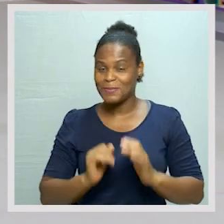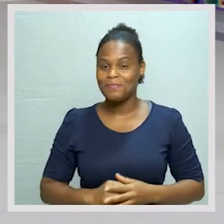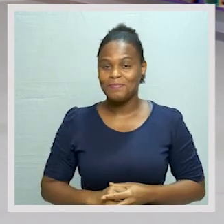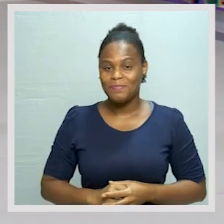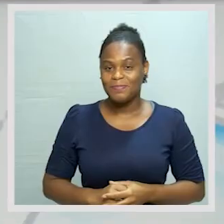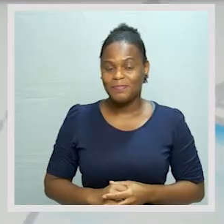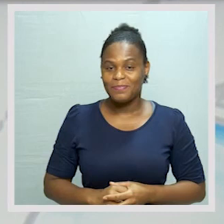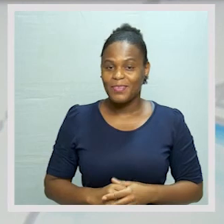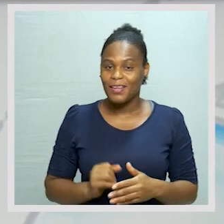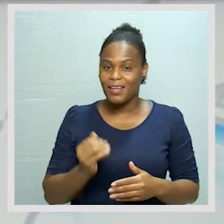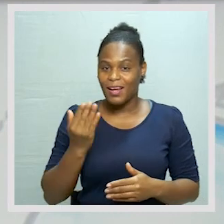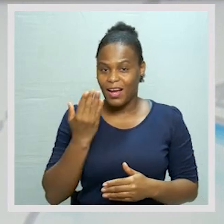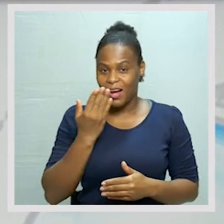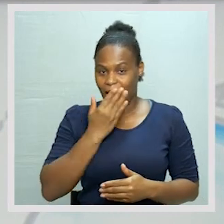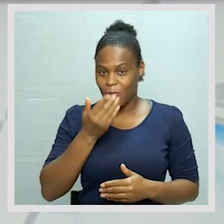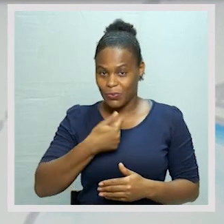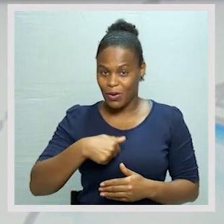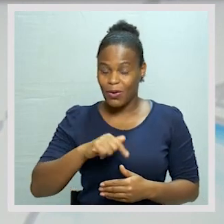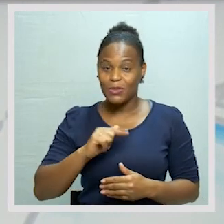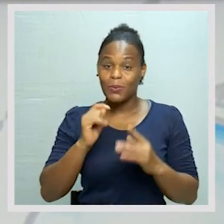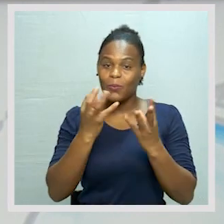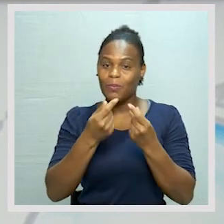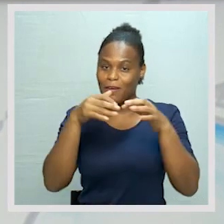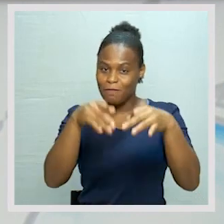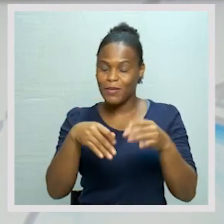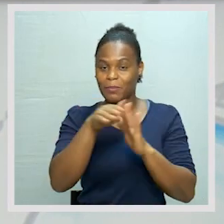casa. Terminamos mais uma aula de